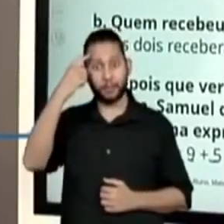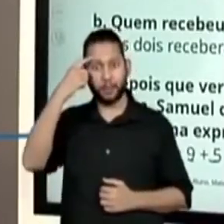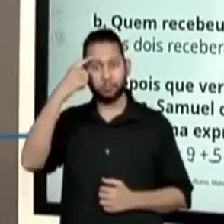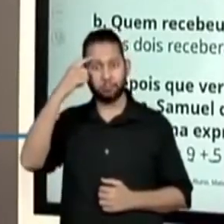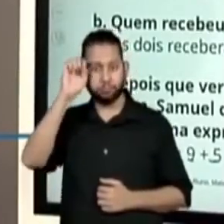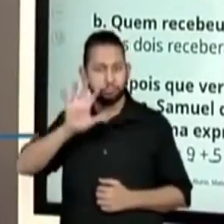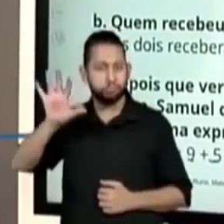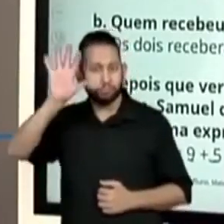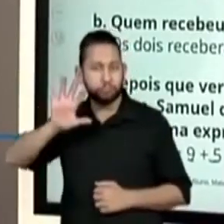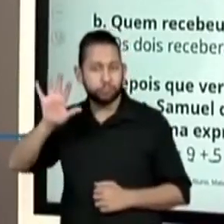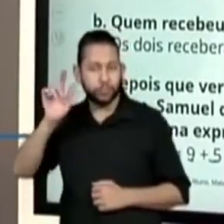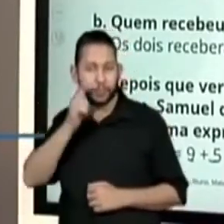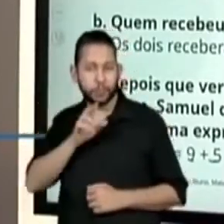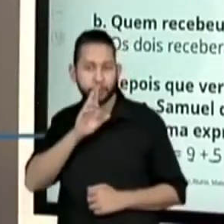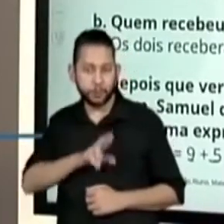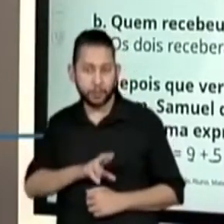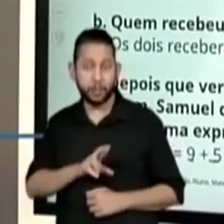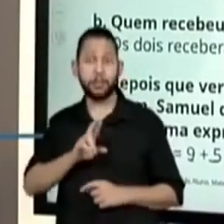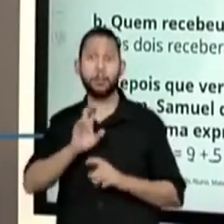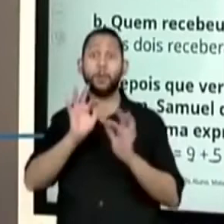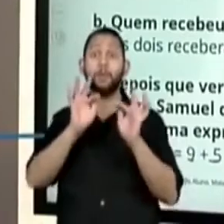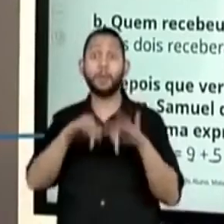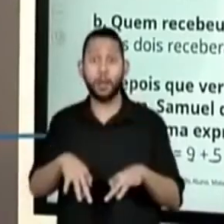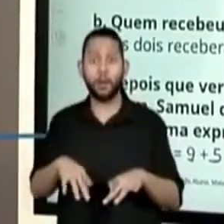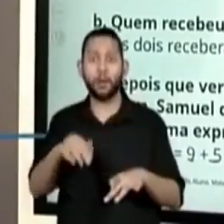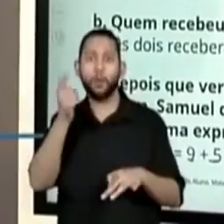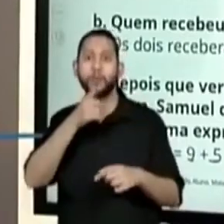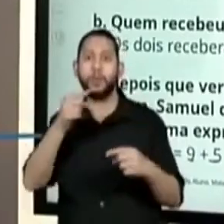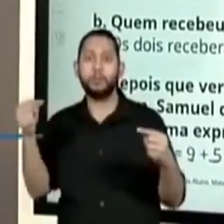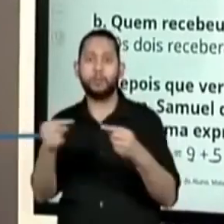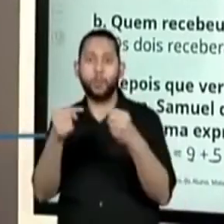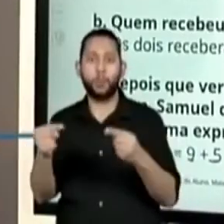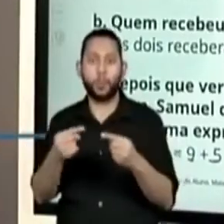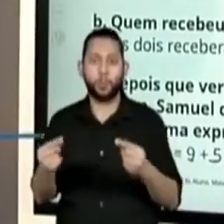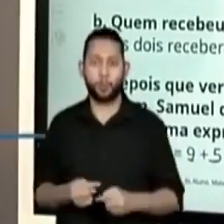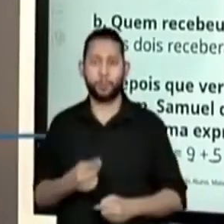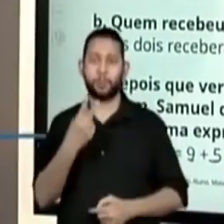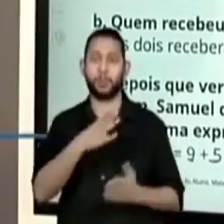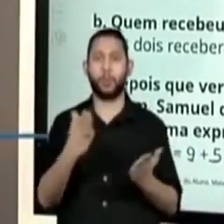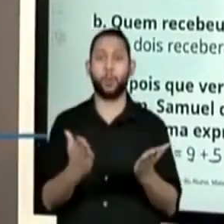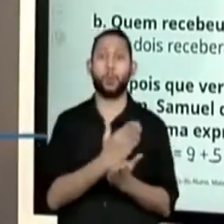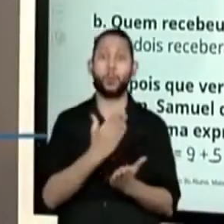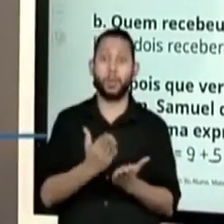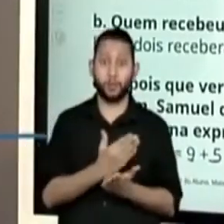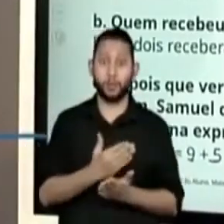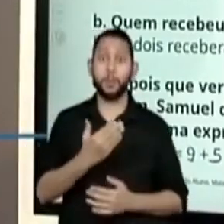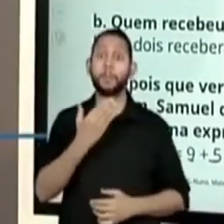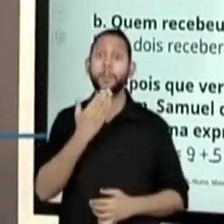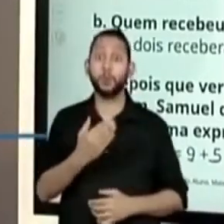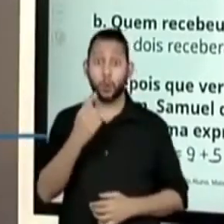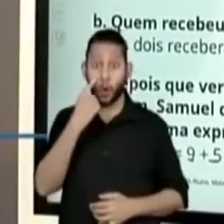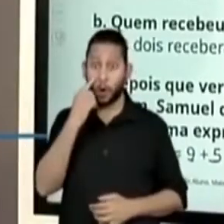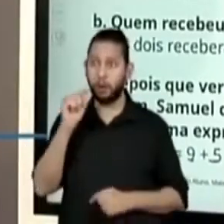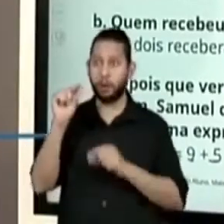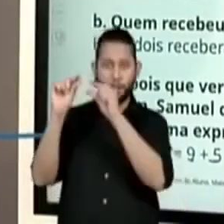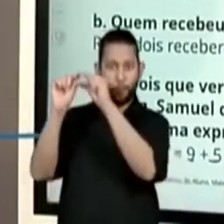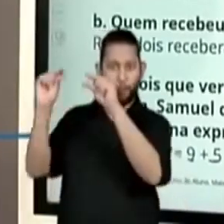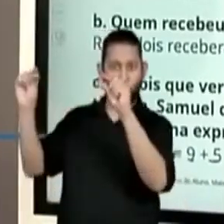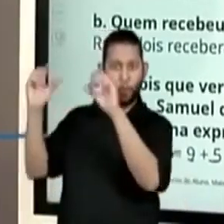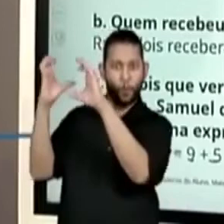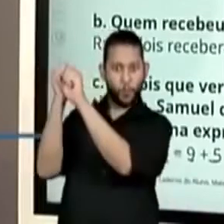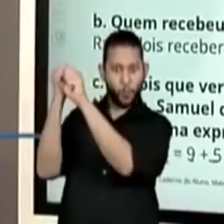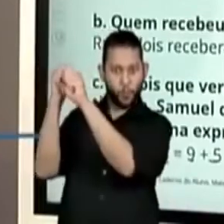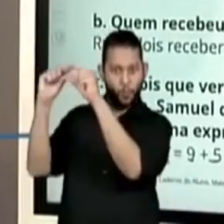No final a gente liga os pontos tá bem porque não livro de você está pedindo para você ligar uma conta com a